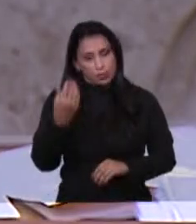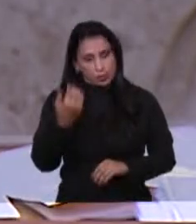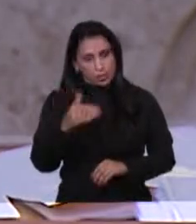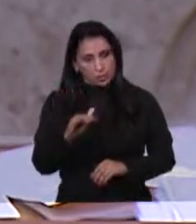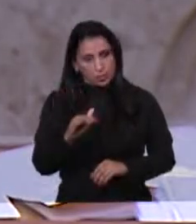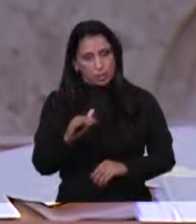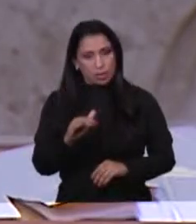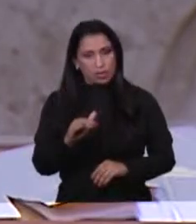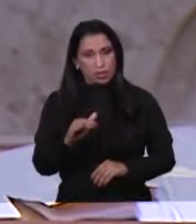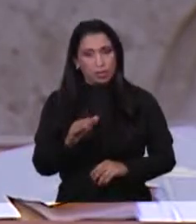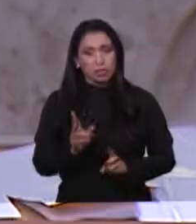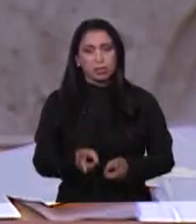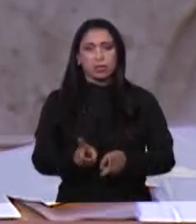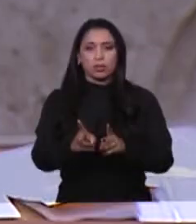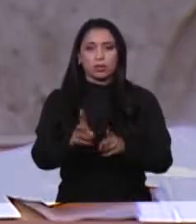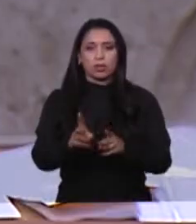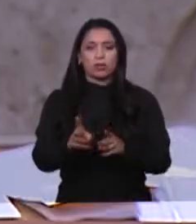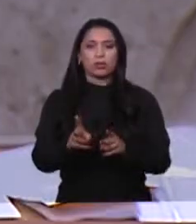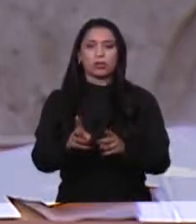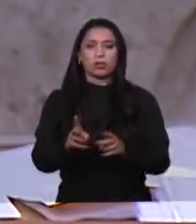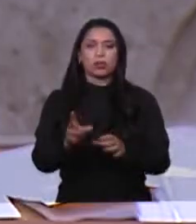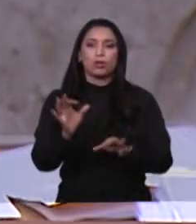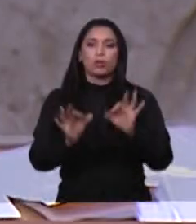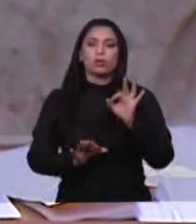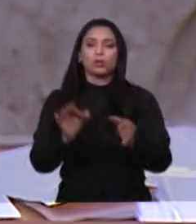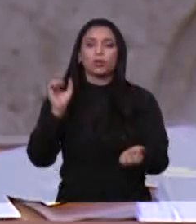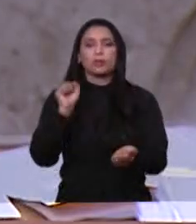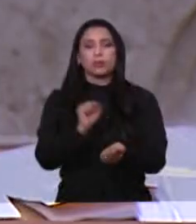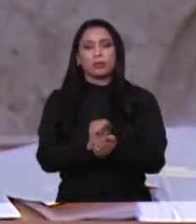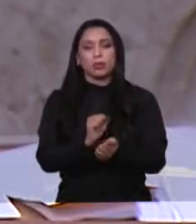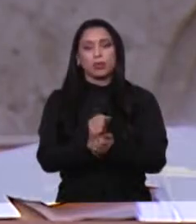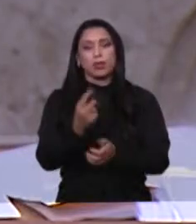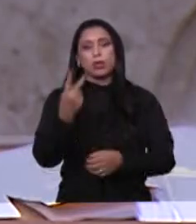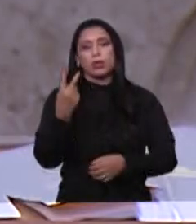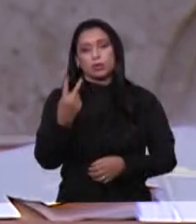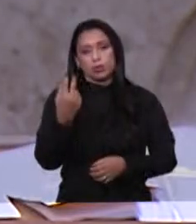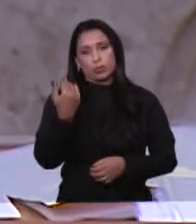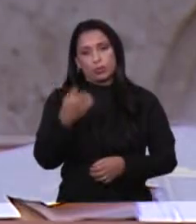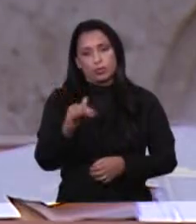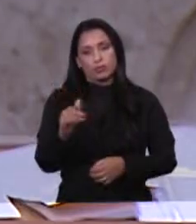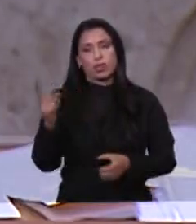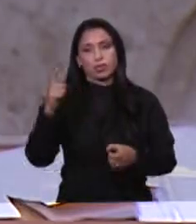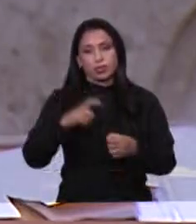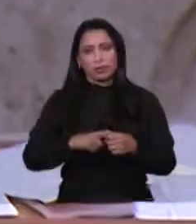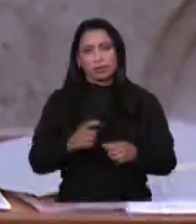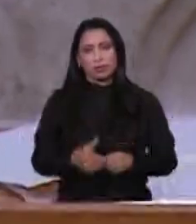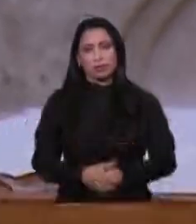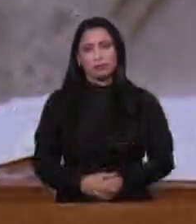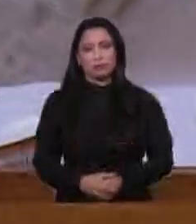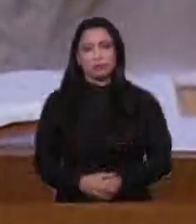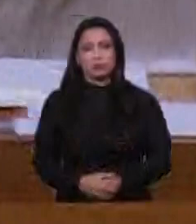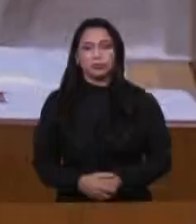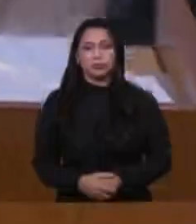continuaremos, a sessão fica suspensa, retornaremos às 14h30.